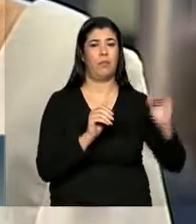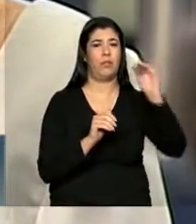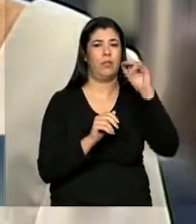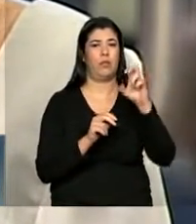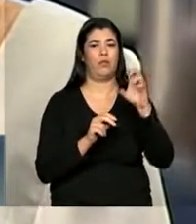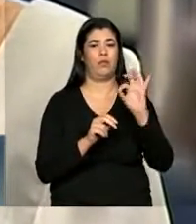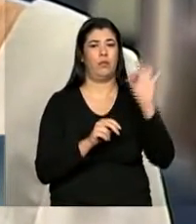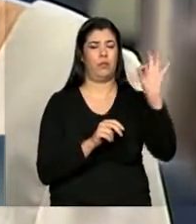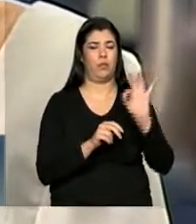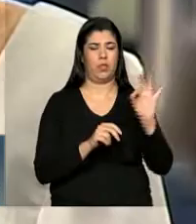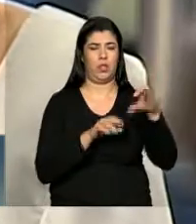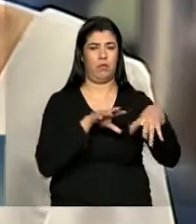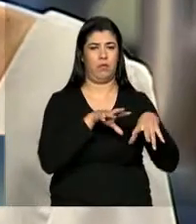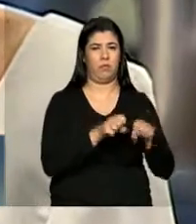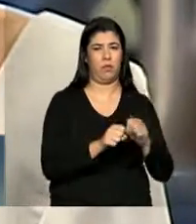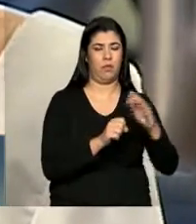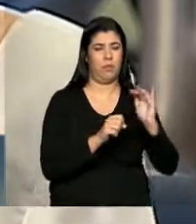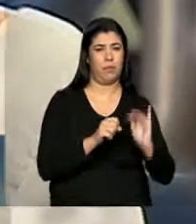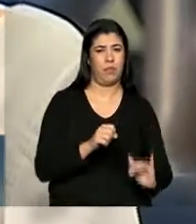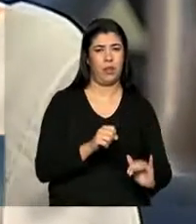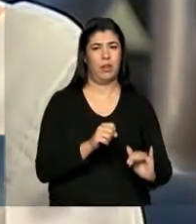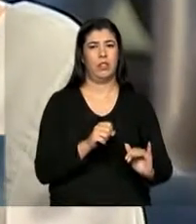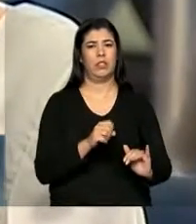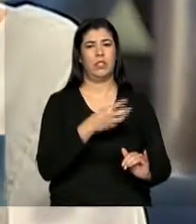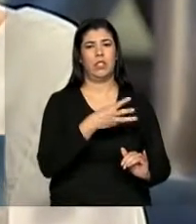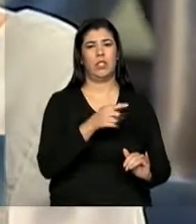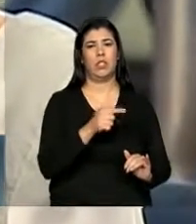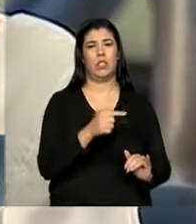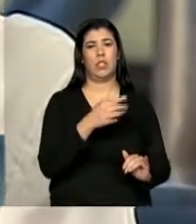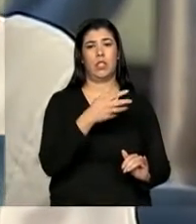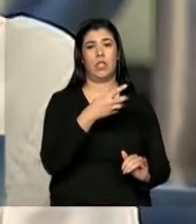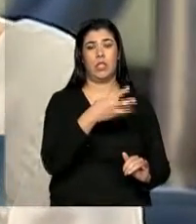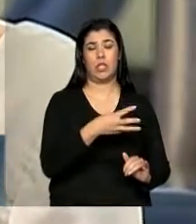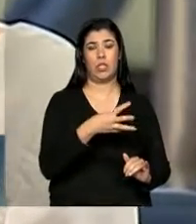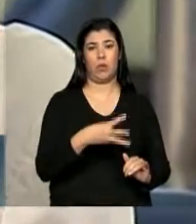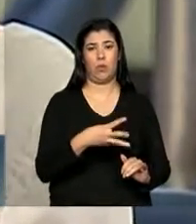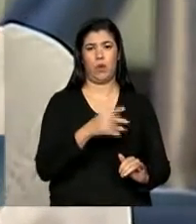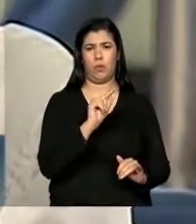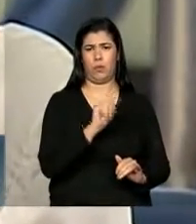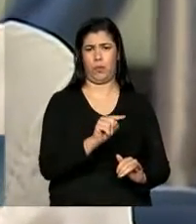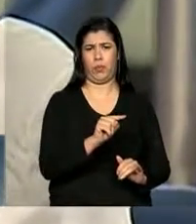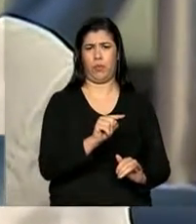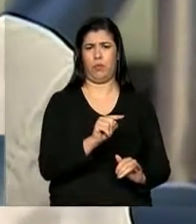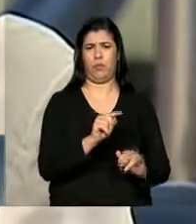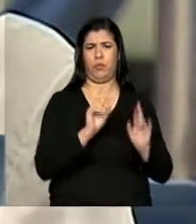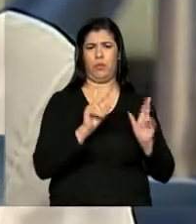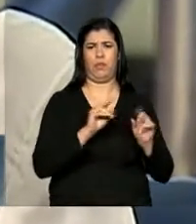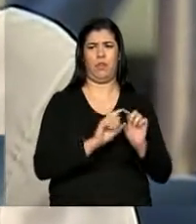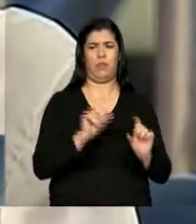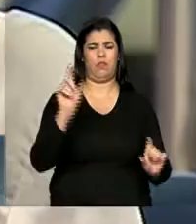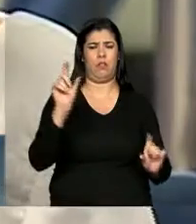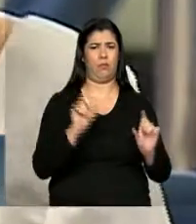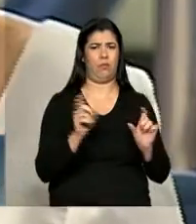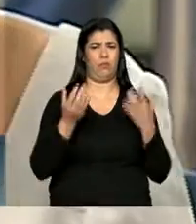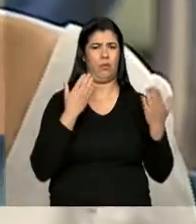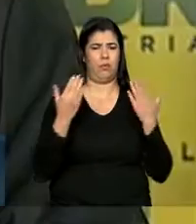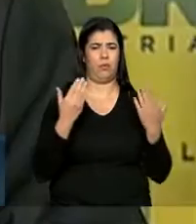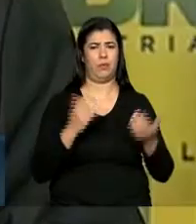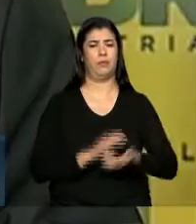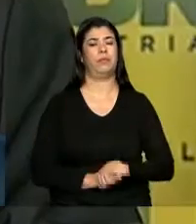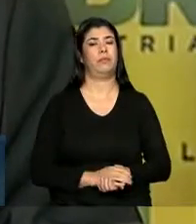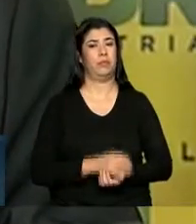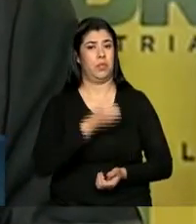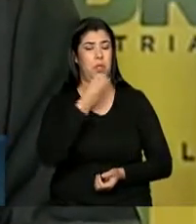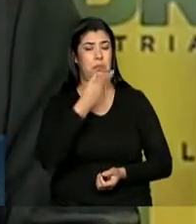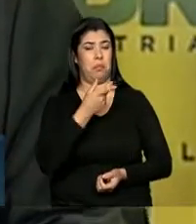dos professores com formação adequada e menos, é só de 34 pontos. Não é uma pontuação muito pequena para a diferença da formação? A sua